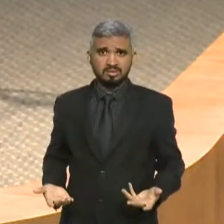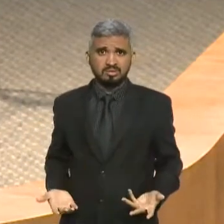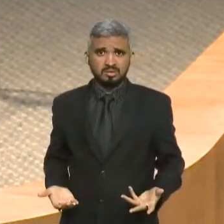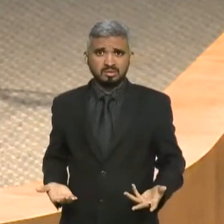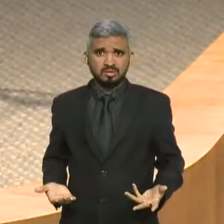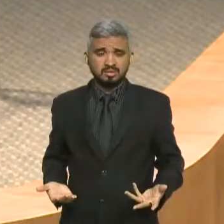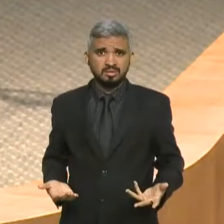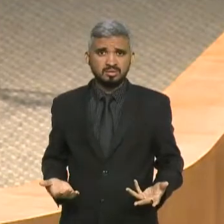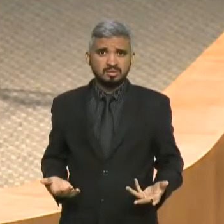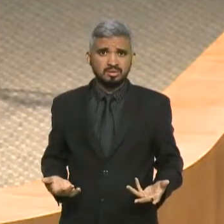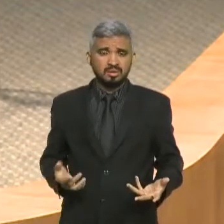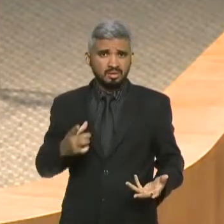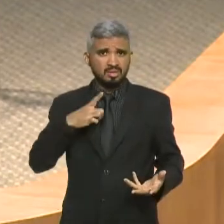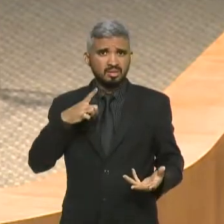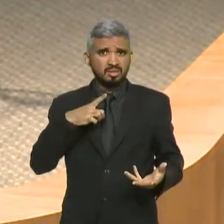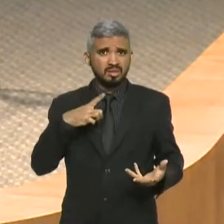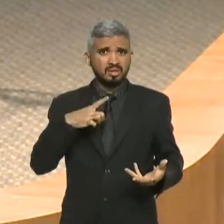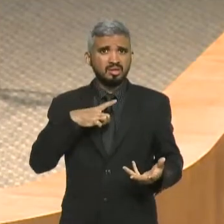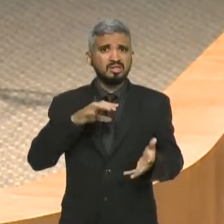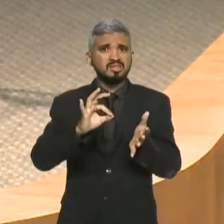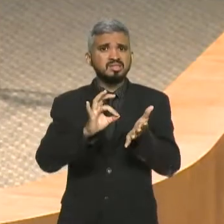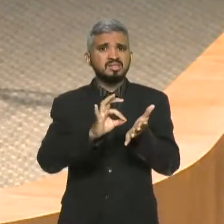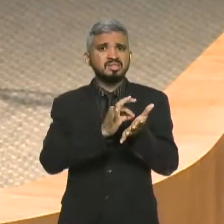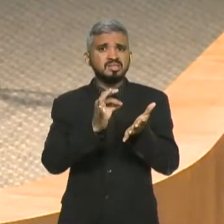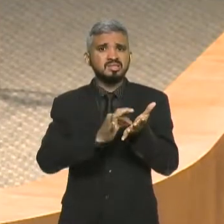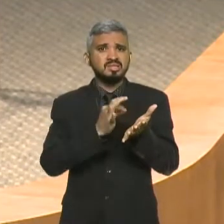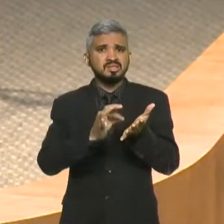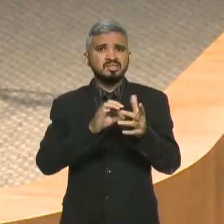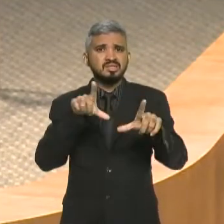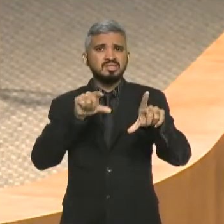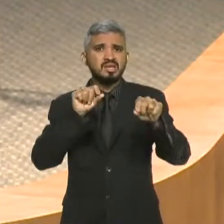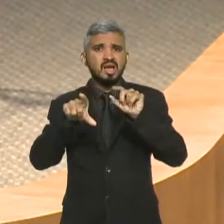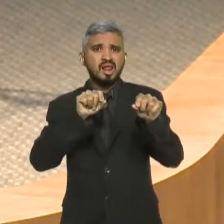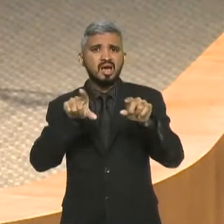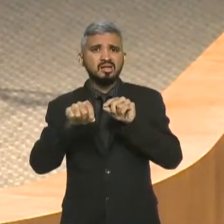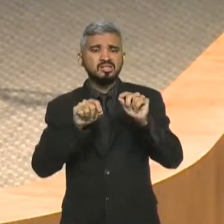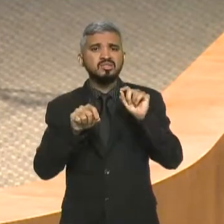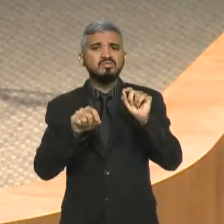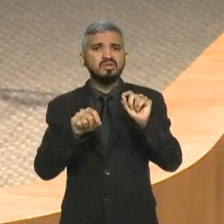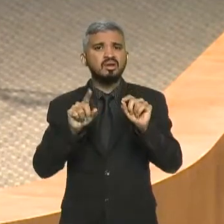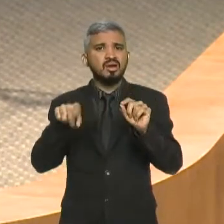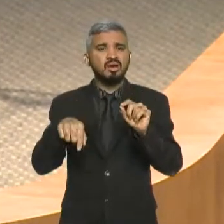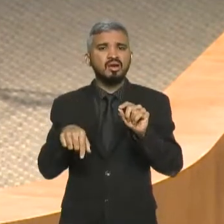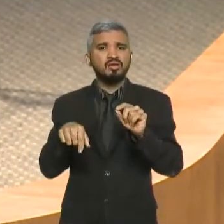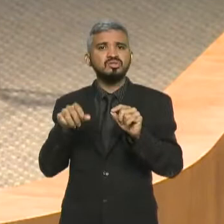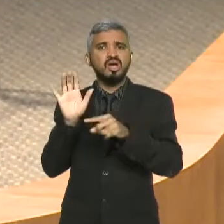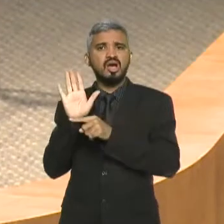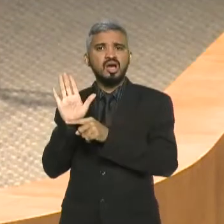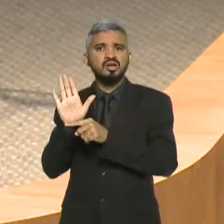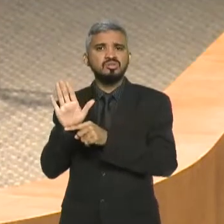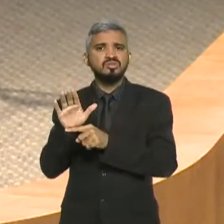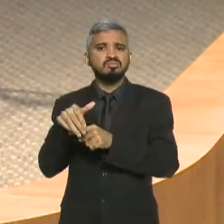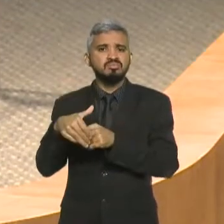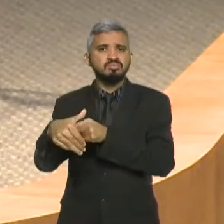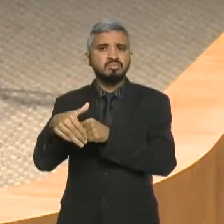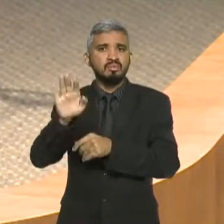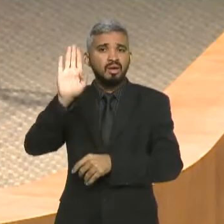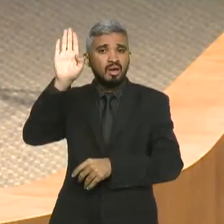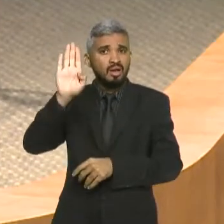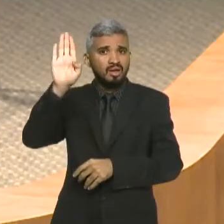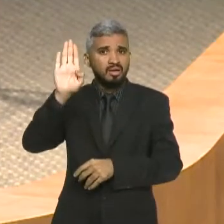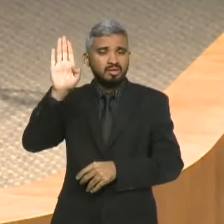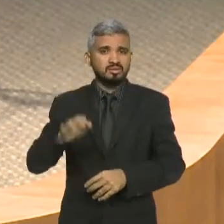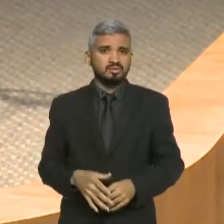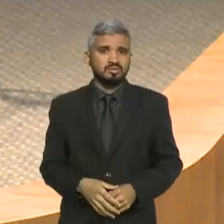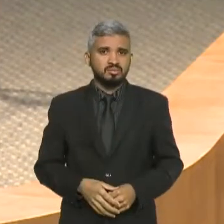Seletivo fraudulento, seletivo eleitoreiro. Governador Flávio Dino demorou